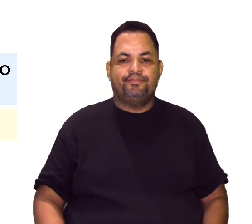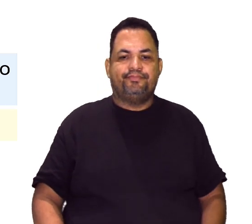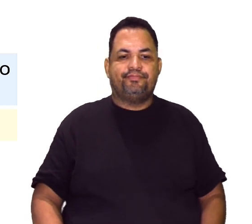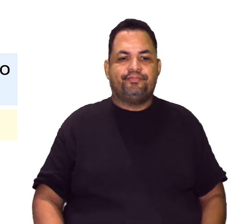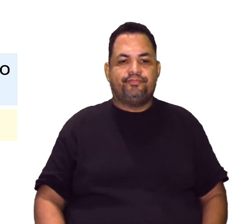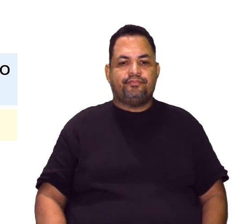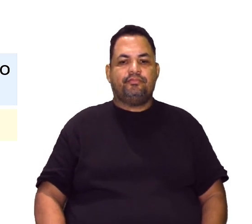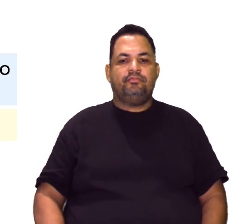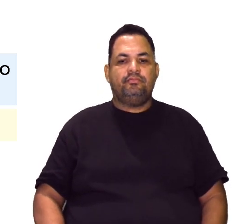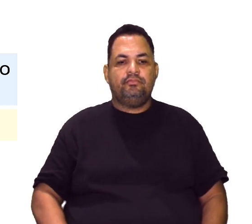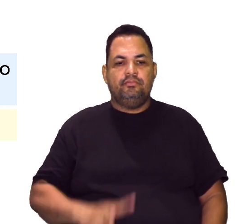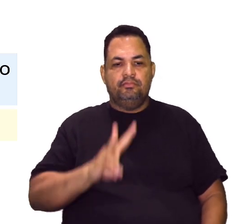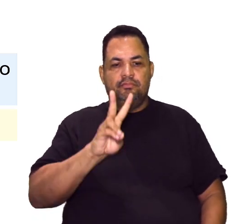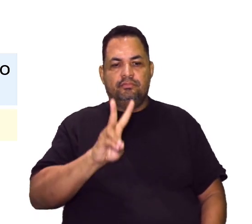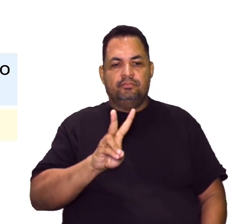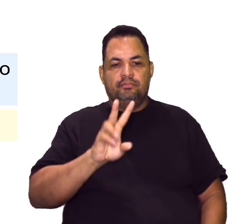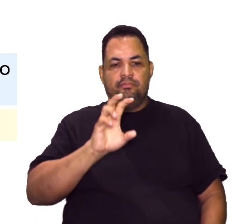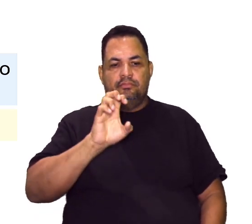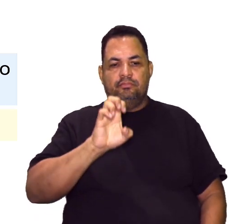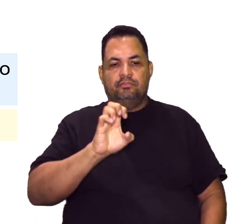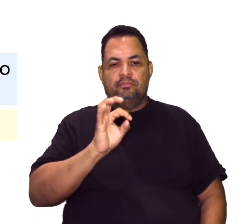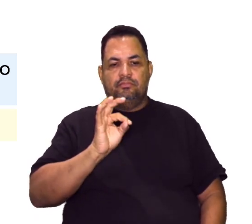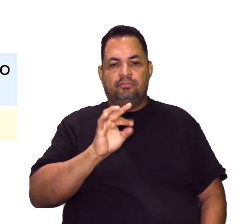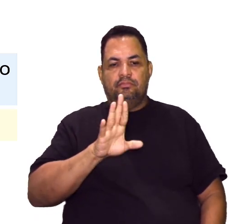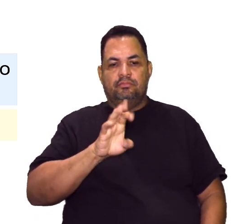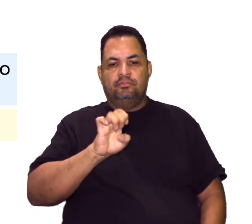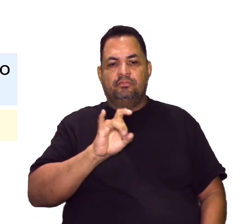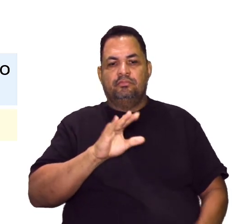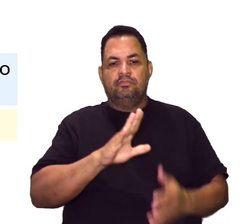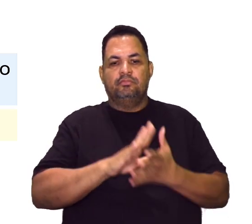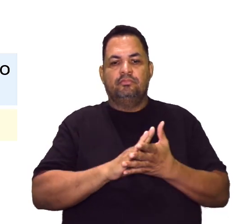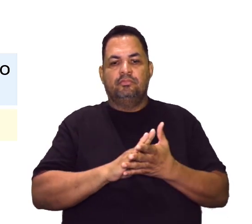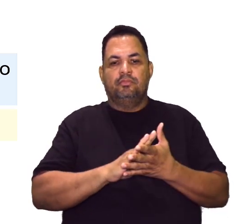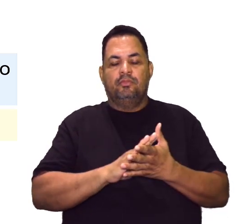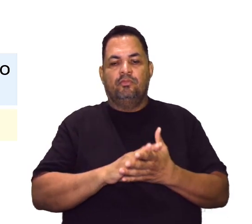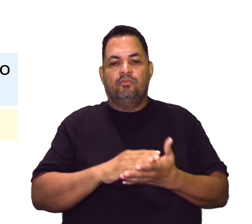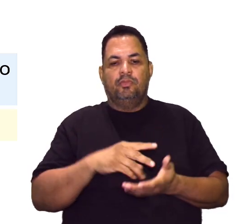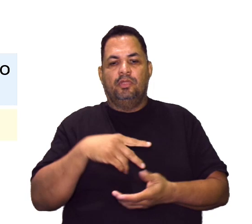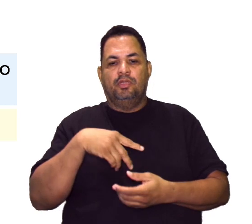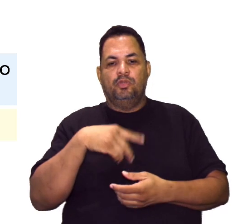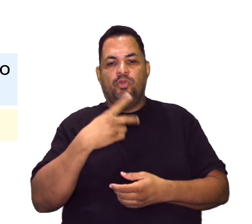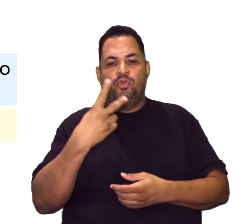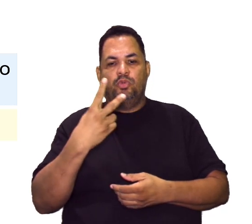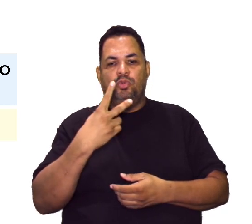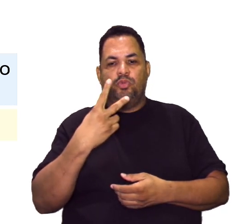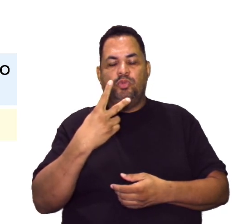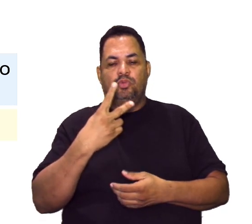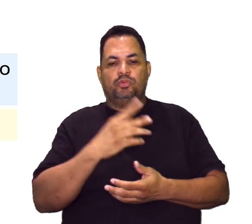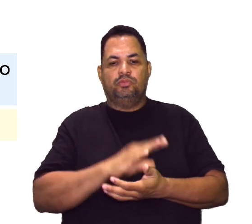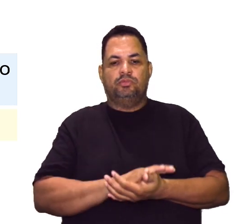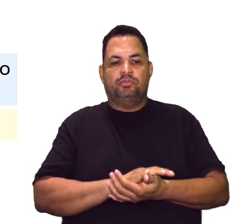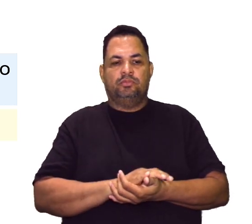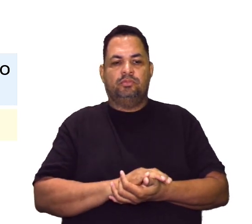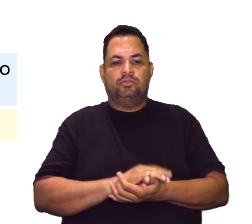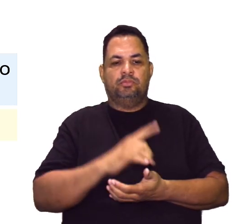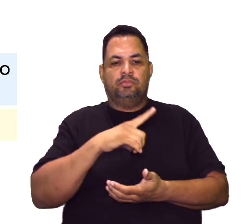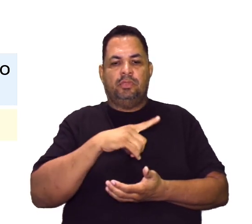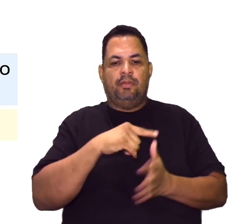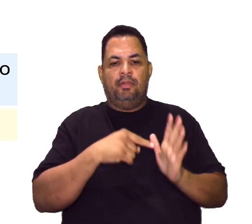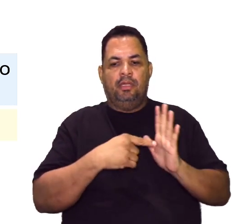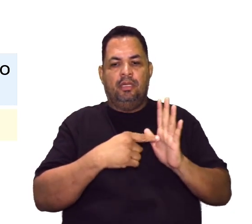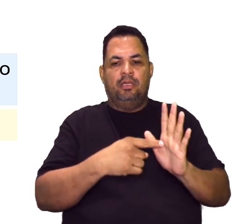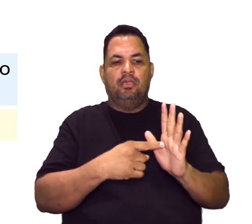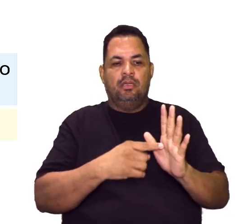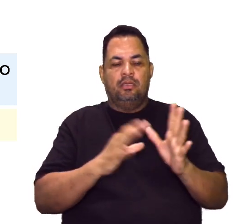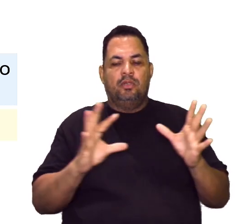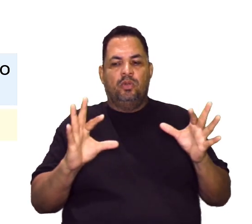Falar do vetor momento dipolar é aquele que apresenta a